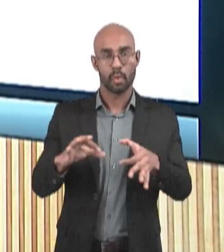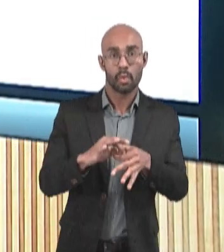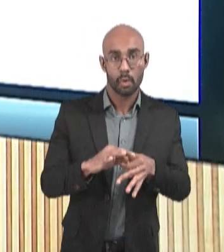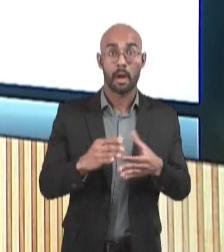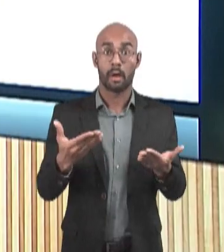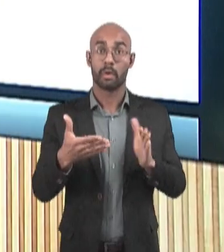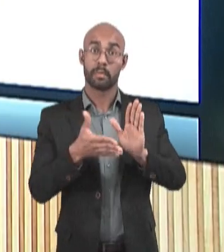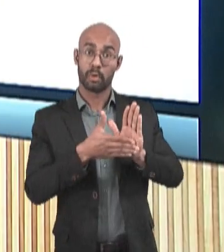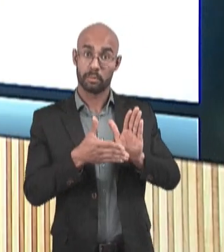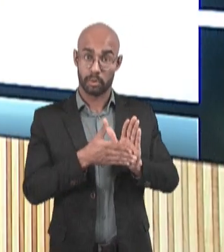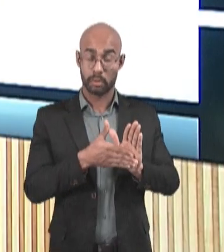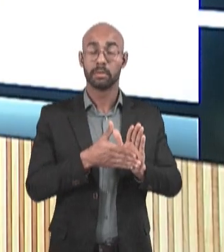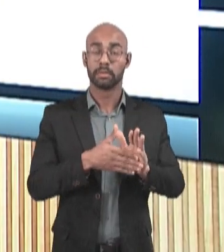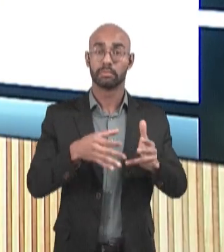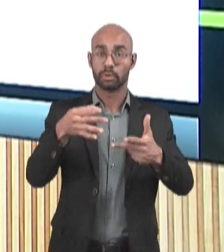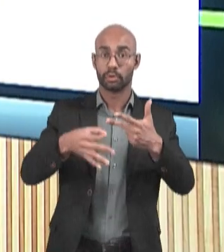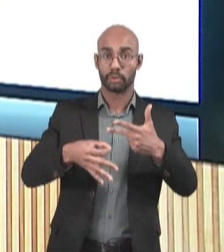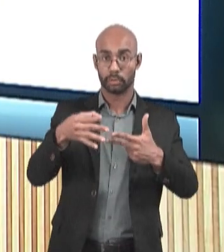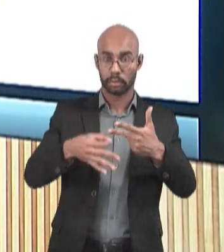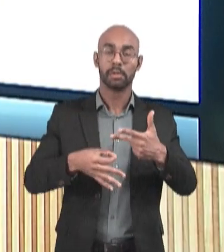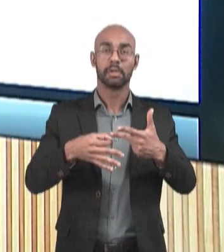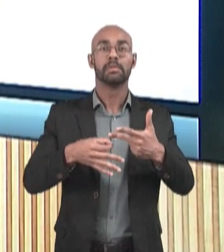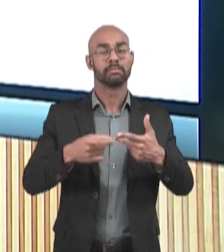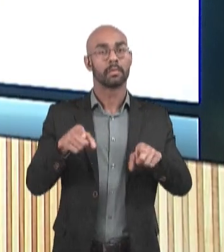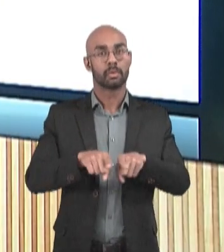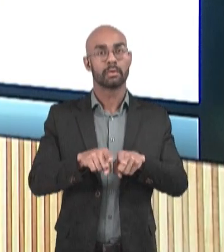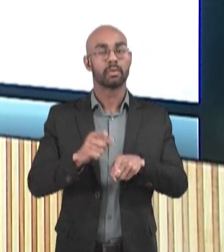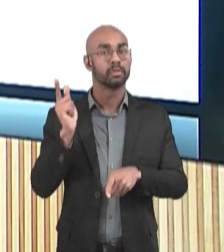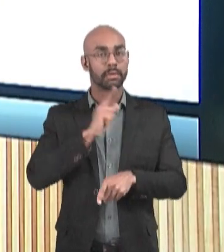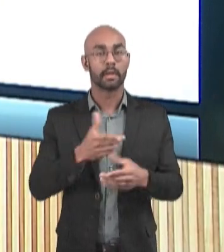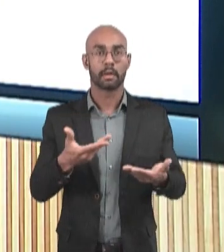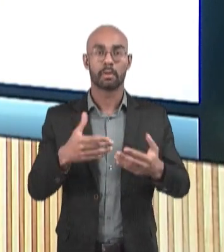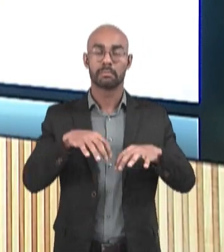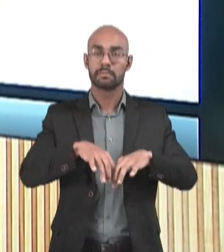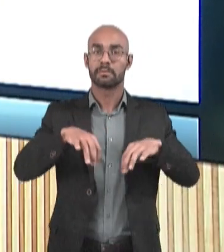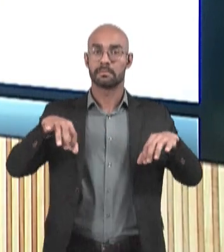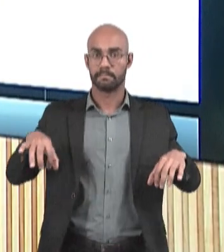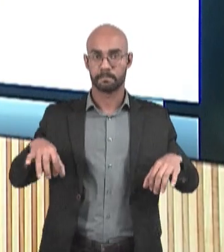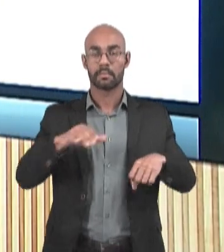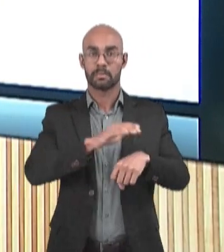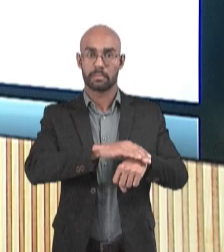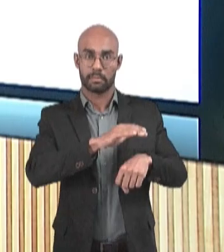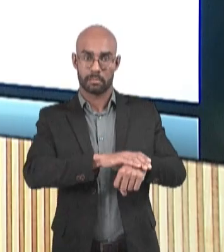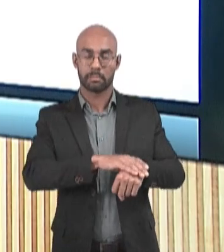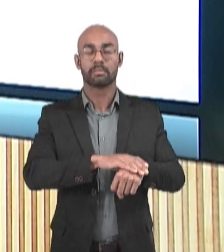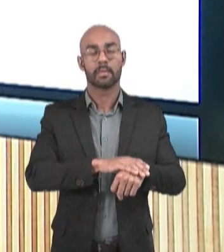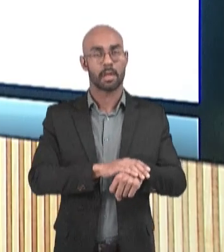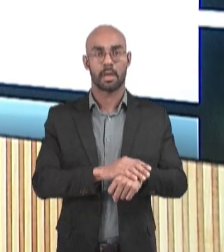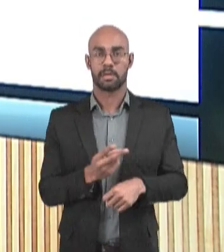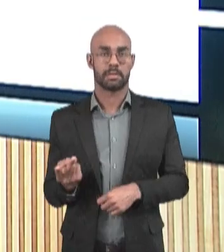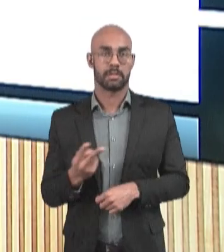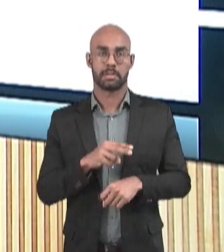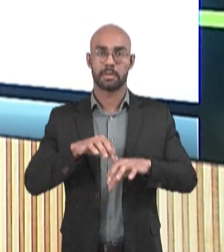agora, com essa proposta do Poder Judiciário, Corumbá e Ladário passa a ter esse serviço, cada um